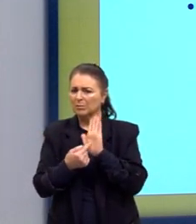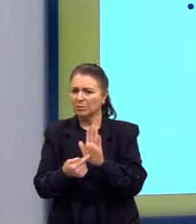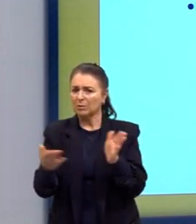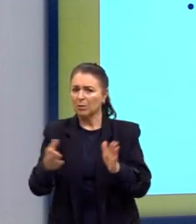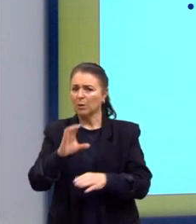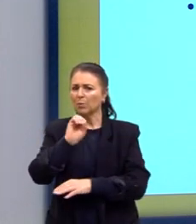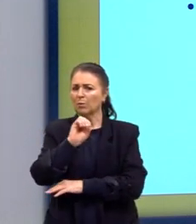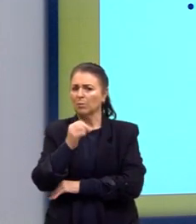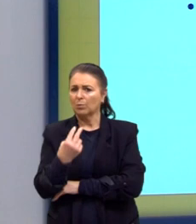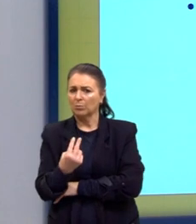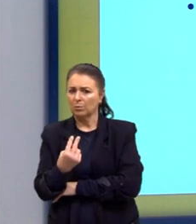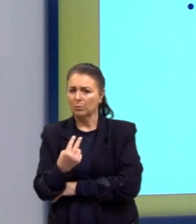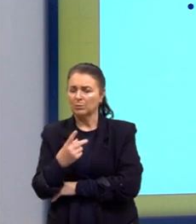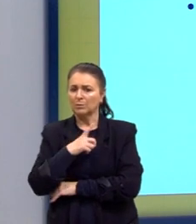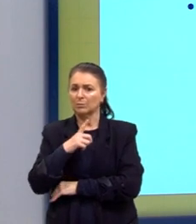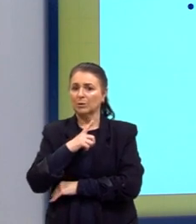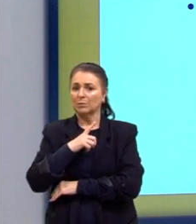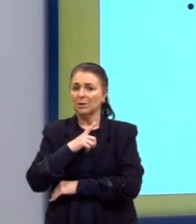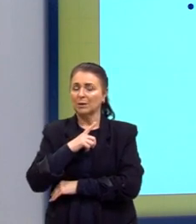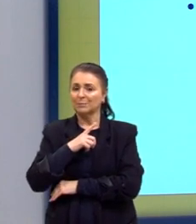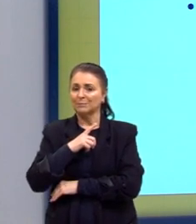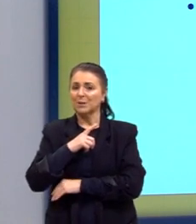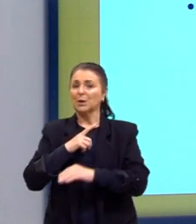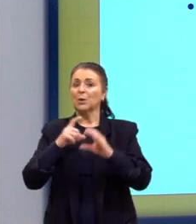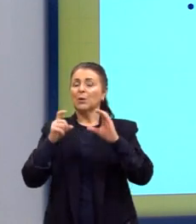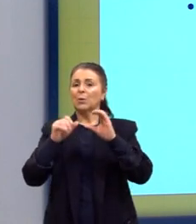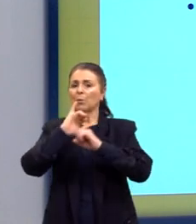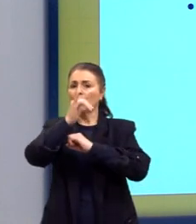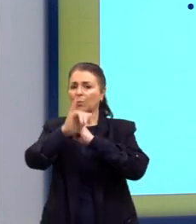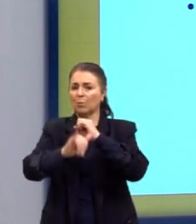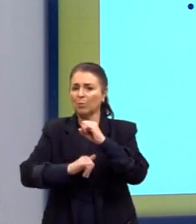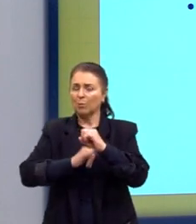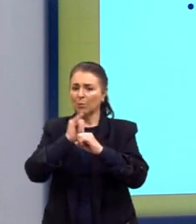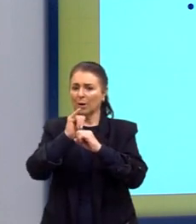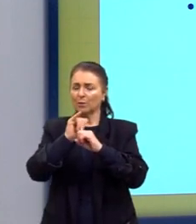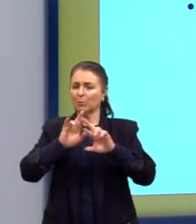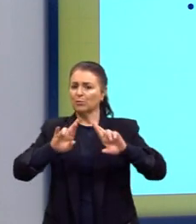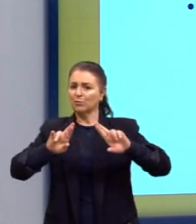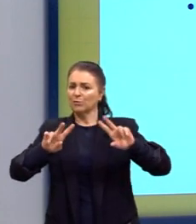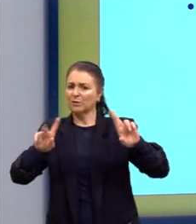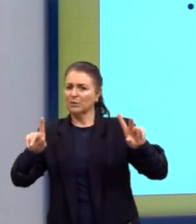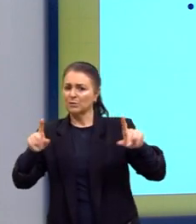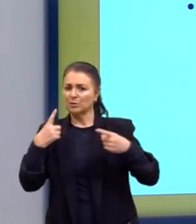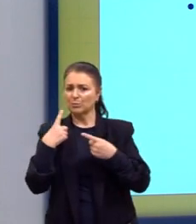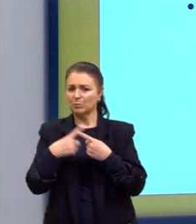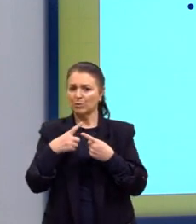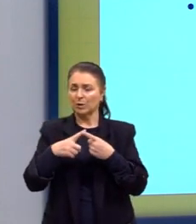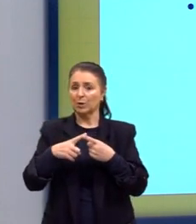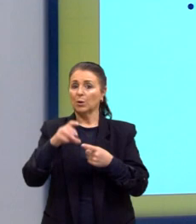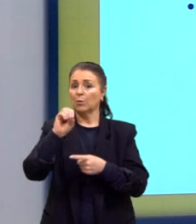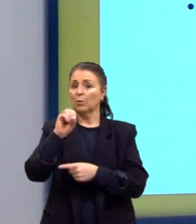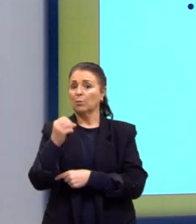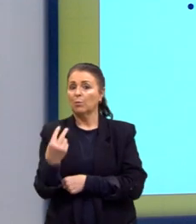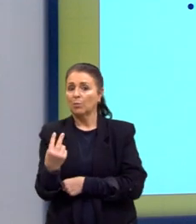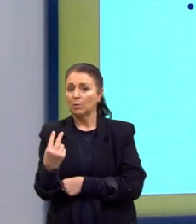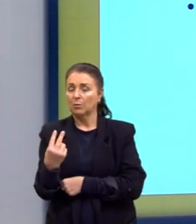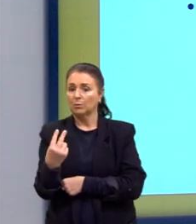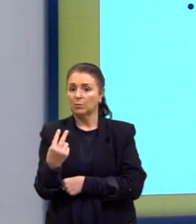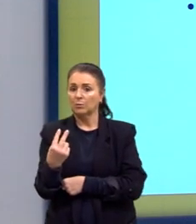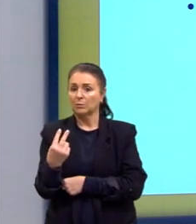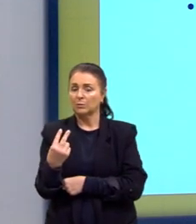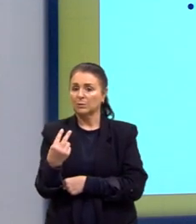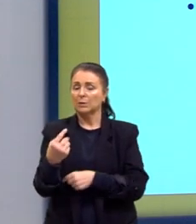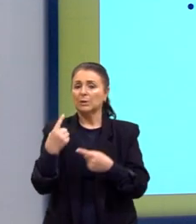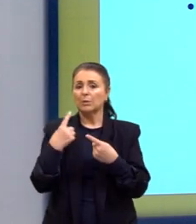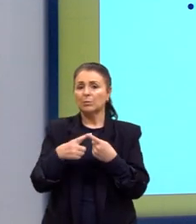oxigênio Então eu tenho um heteroatomo não porque porque Chester o ato este oxigênio desculpe não é Eletro